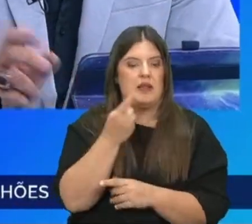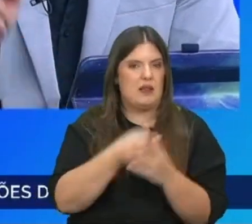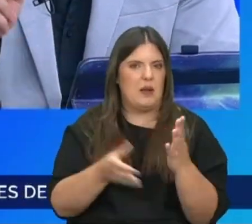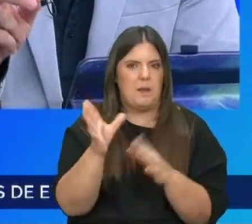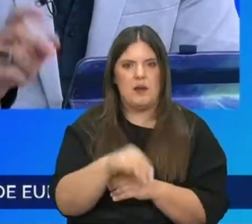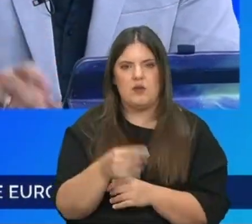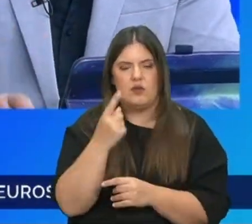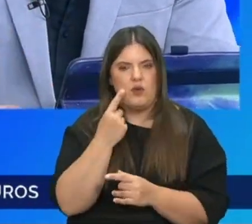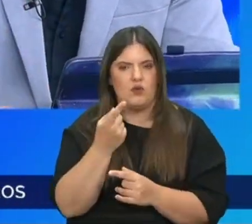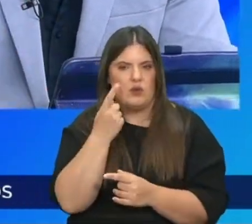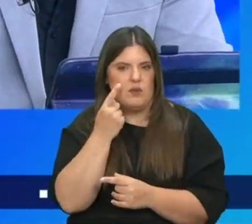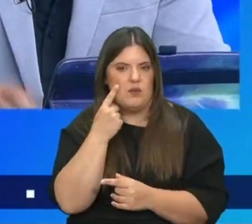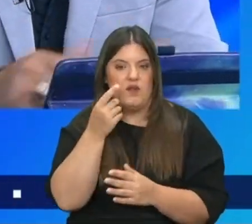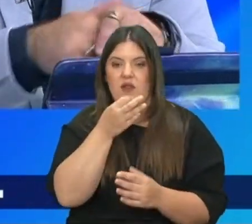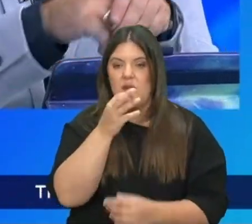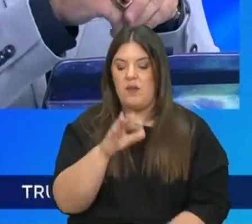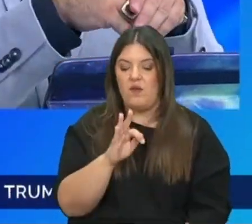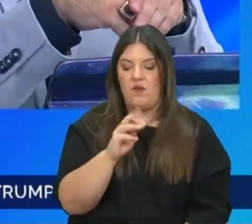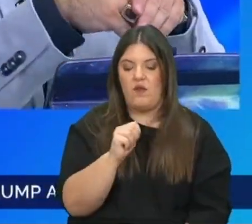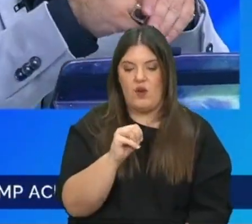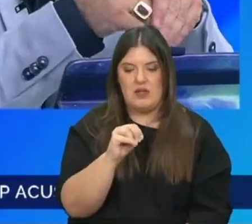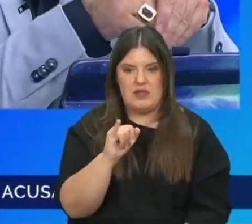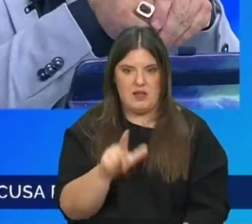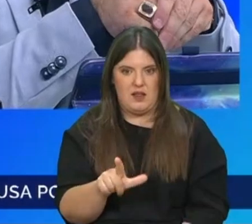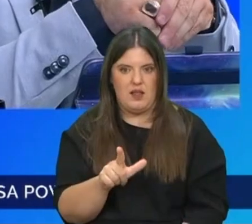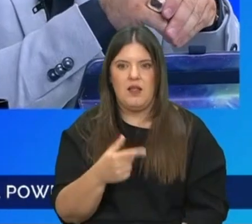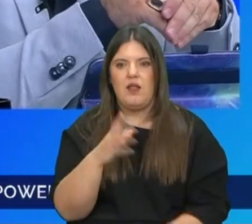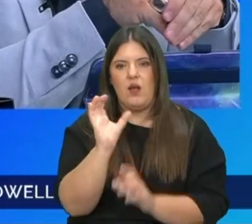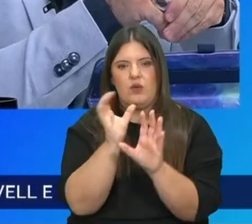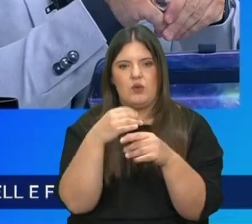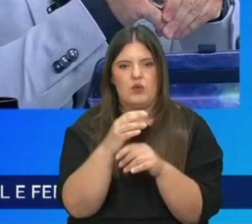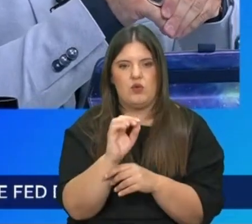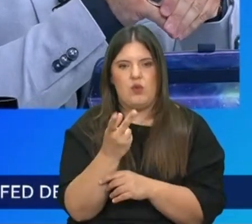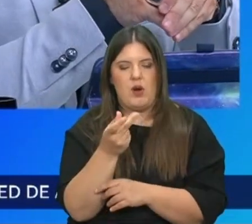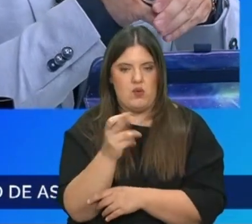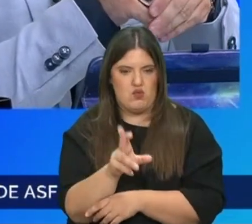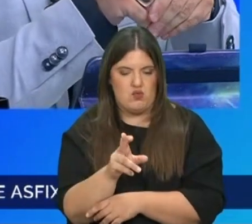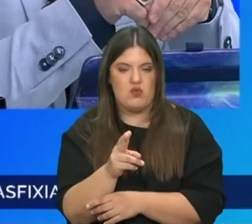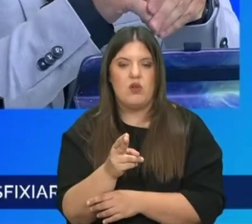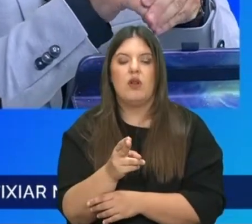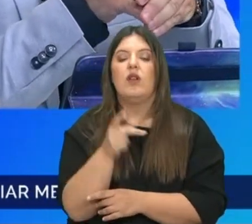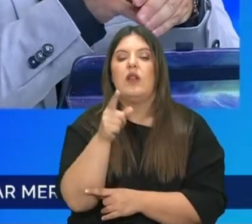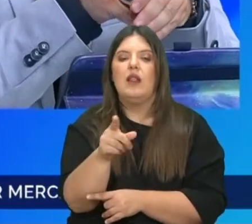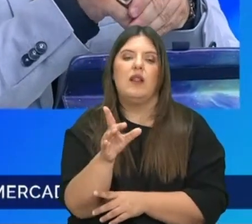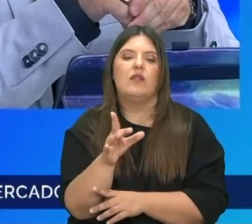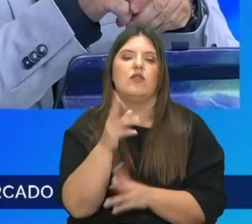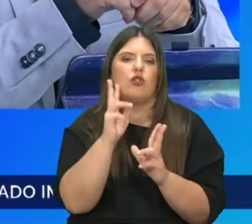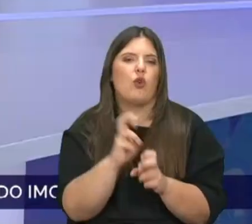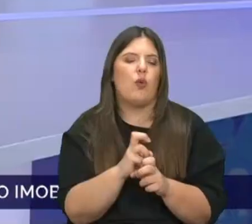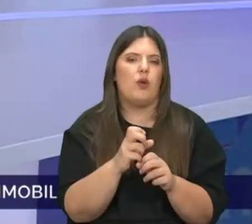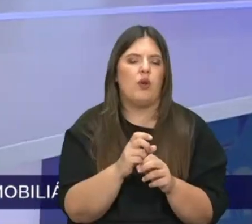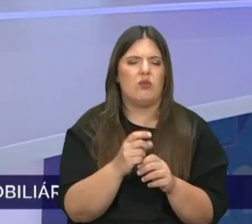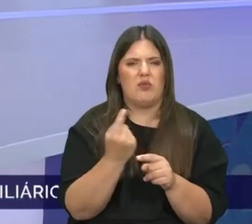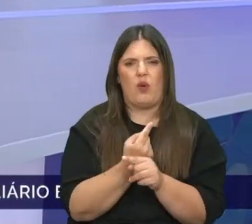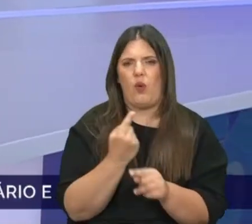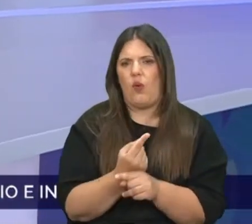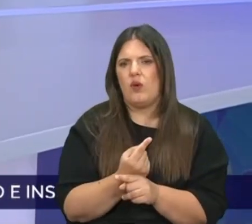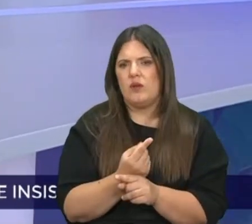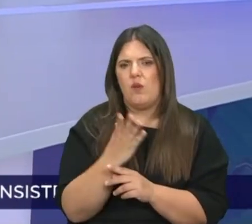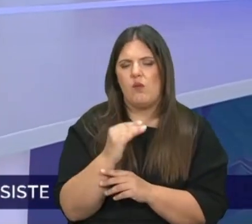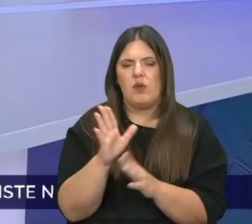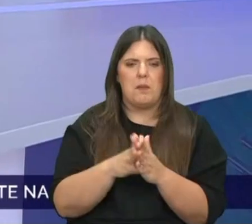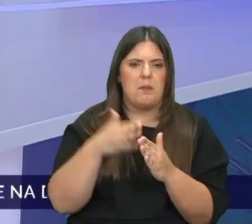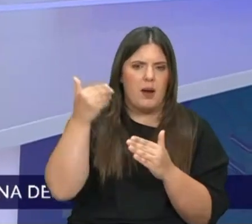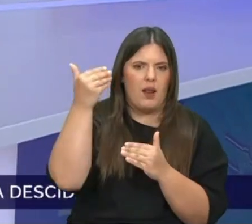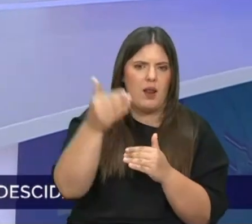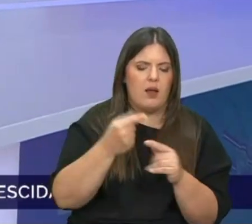Solar. Mas falaste também em fóssil, e o fóssil leva-nos ao telescópio Subaru. O telescópio Subaru descobriu um pequeno corpo muito para além